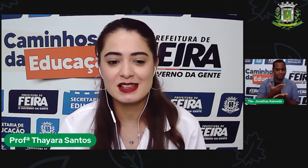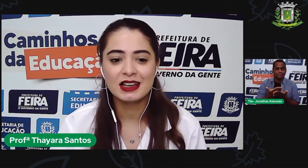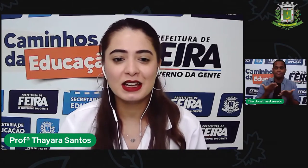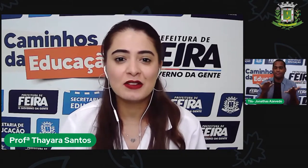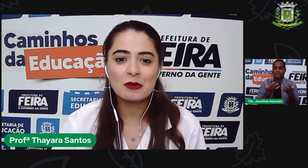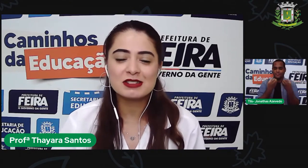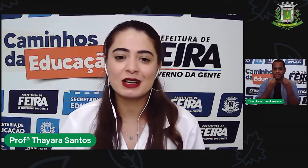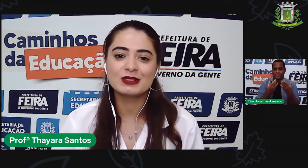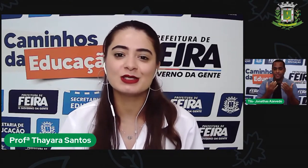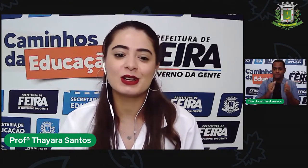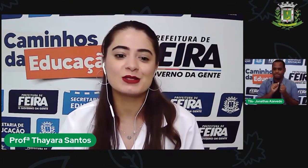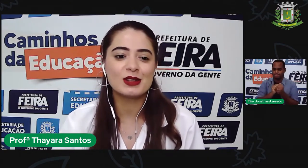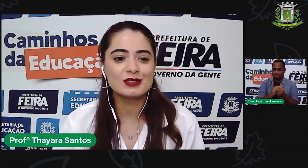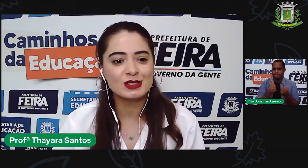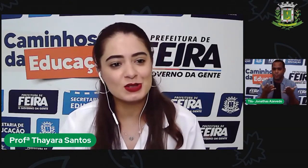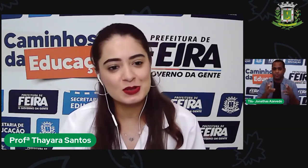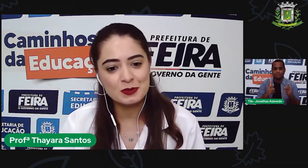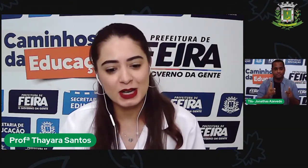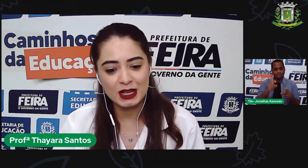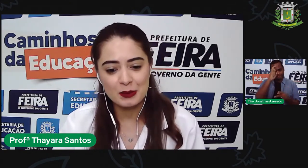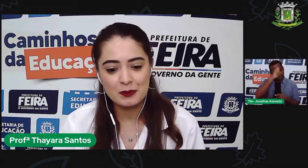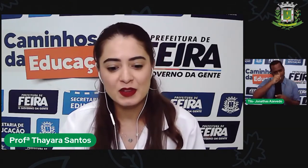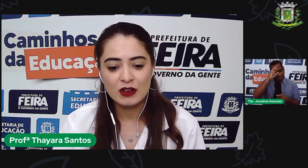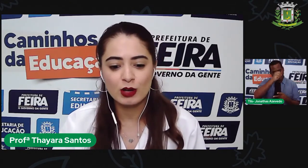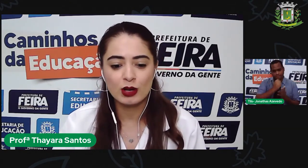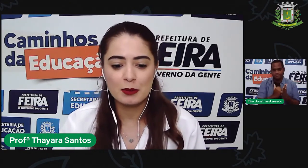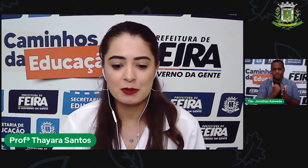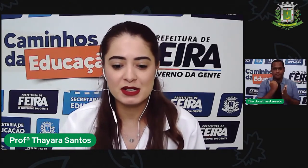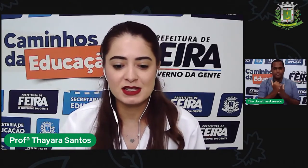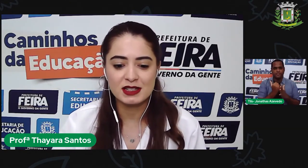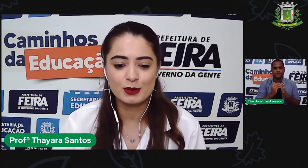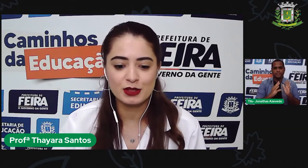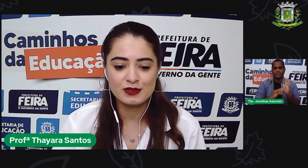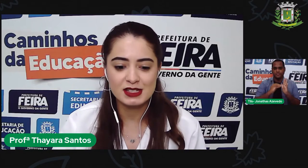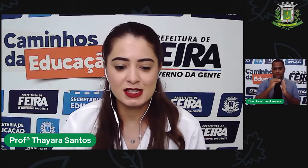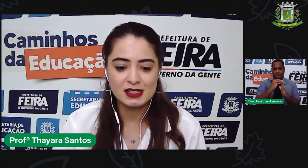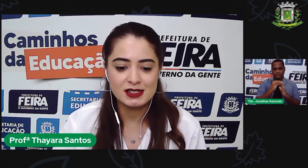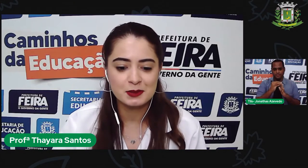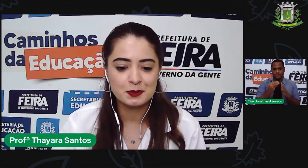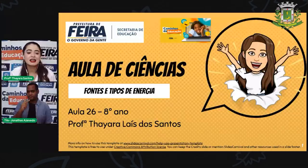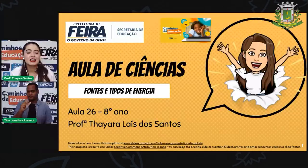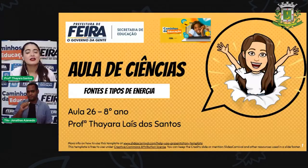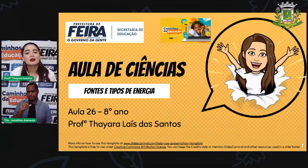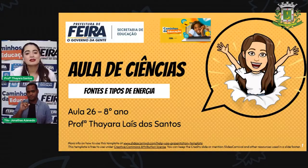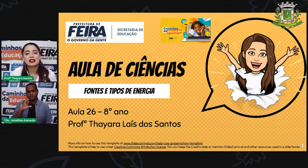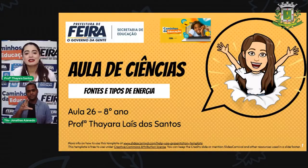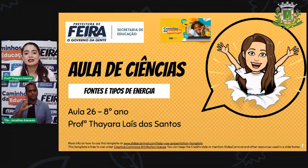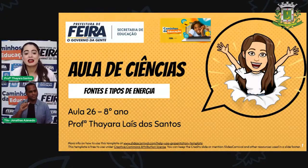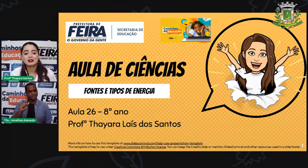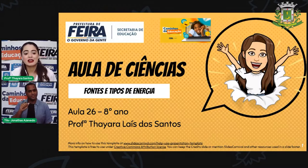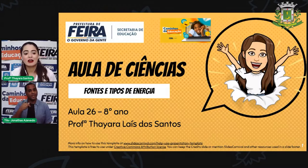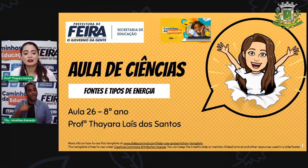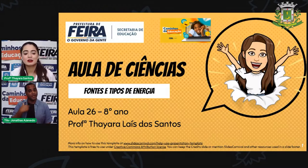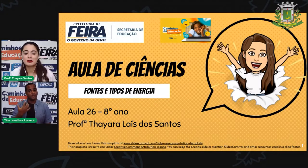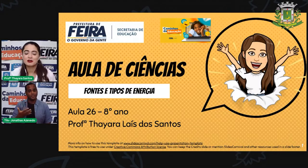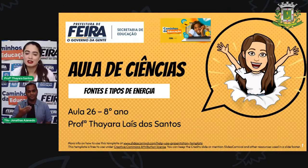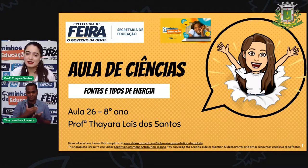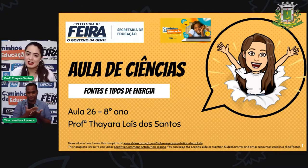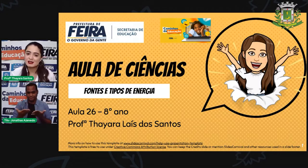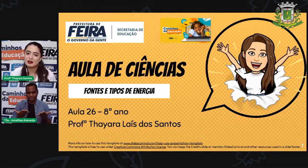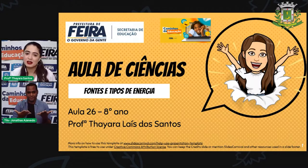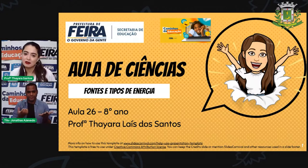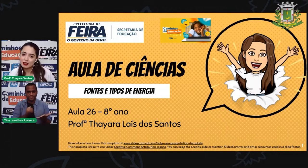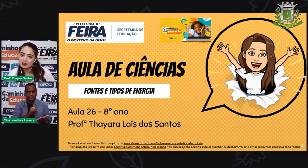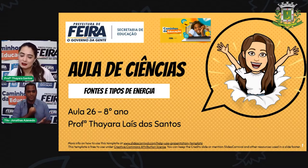Jônatas, e vamos lá continuar os nossos estudos por aqui. Vou colocar minha apresentação para vocês e vamos lá iniciar nossa aula de número